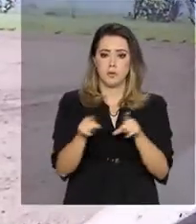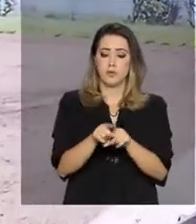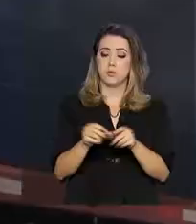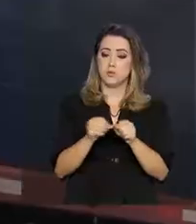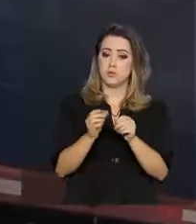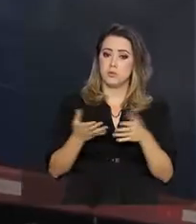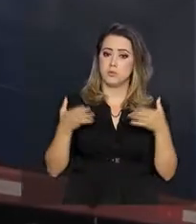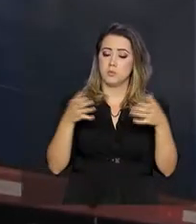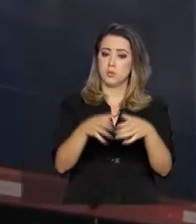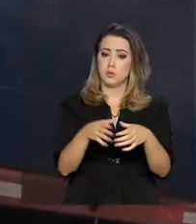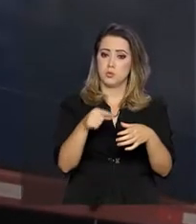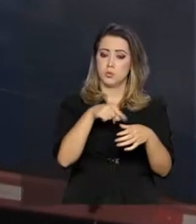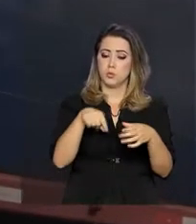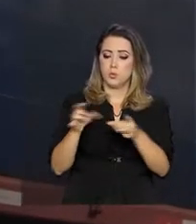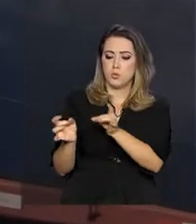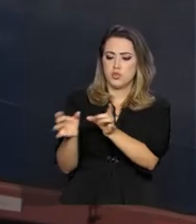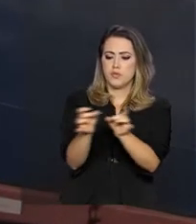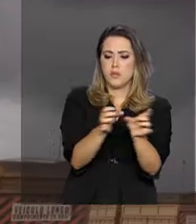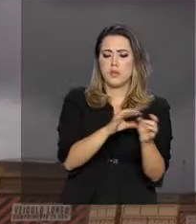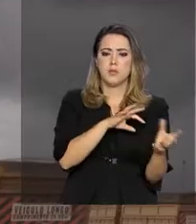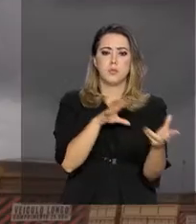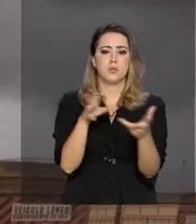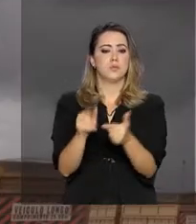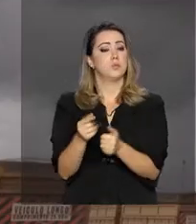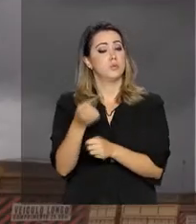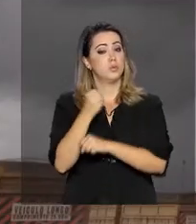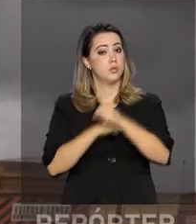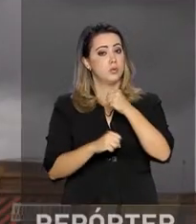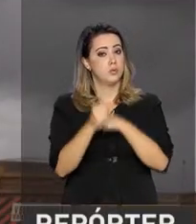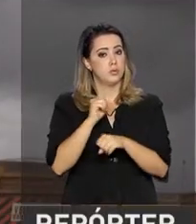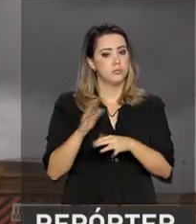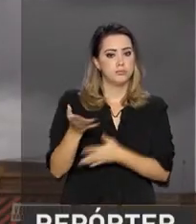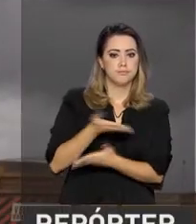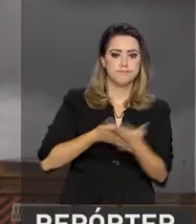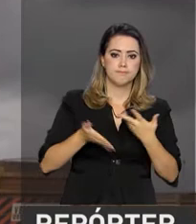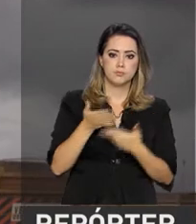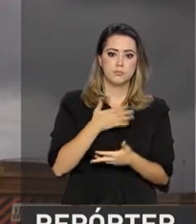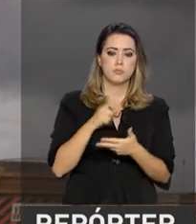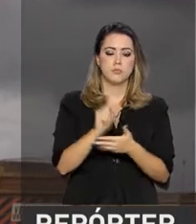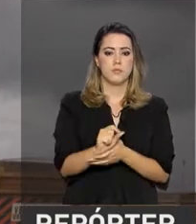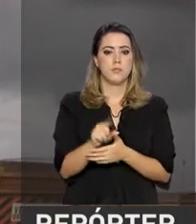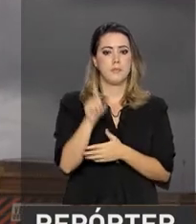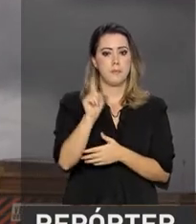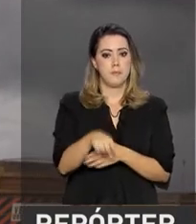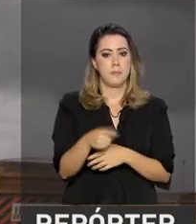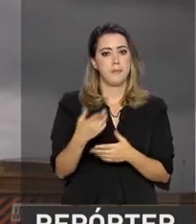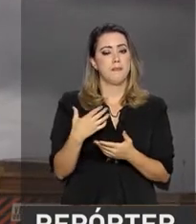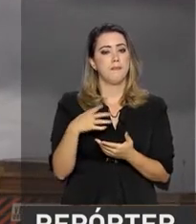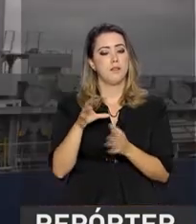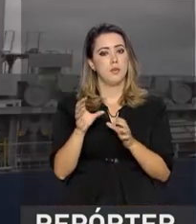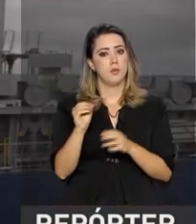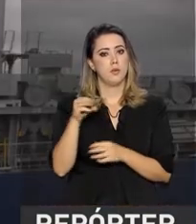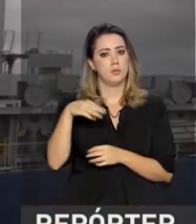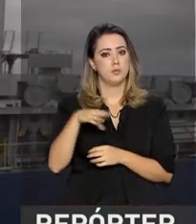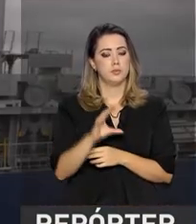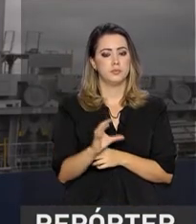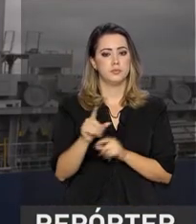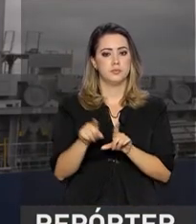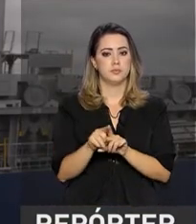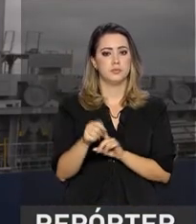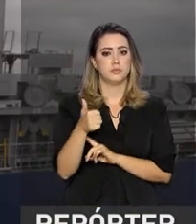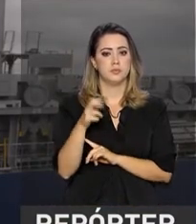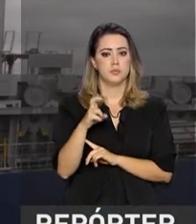fazem parte do comércio internacional, que no ano passado movimentou, segundo a Organização Mundial do Comércio, cerca